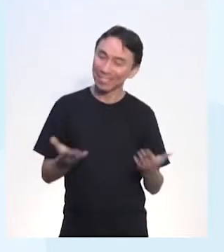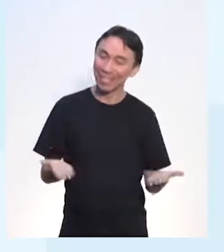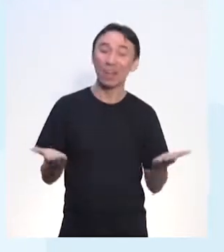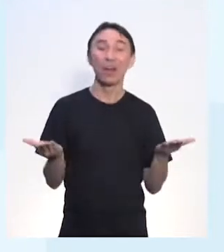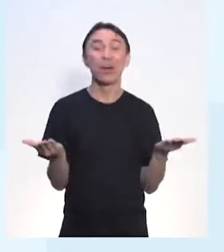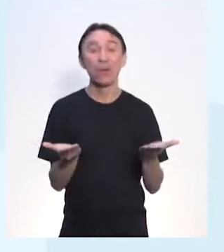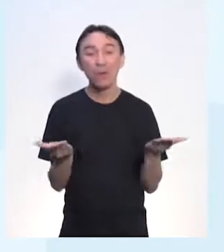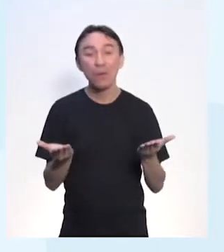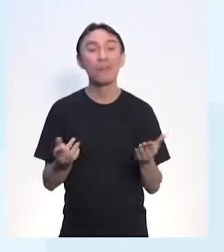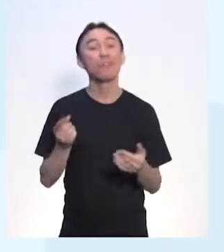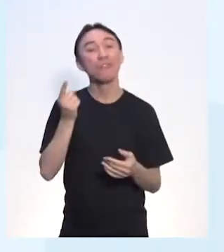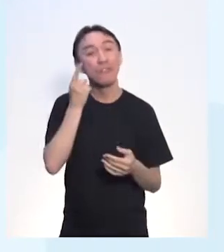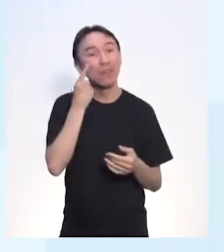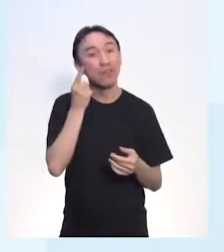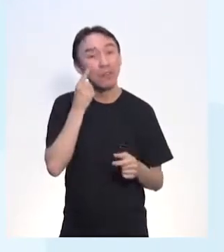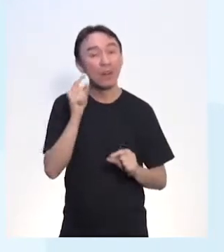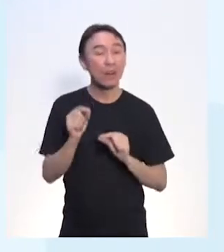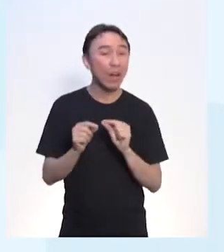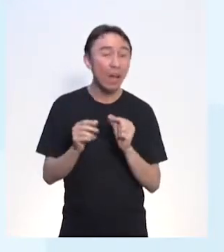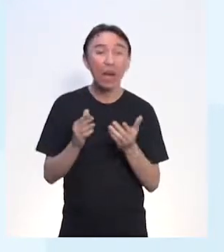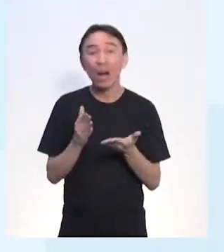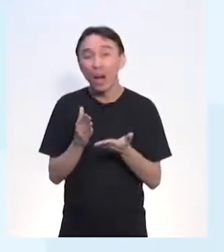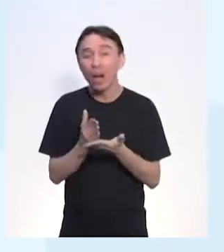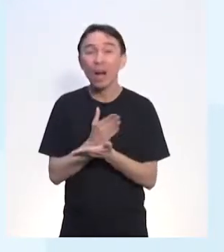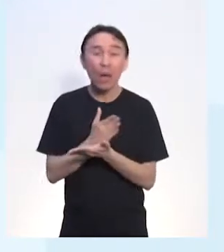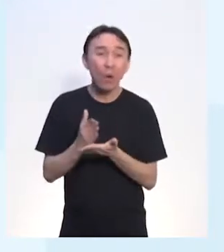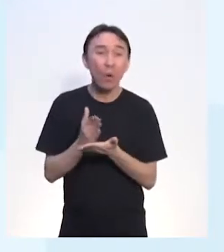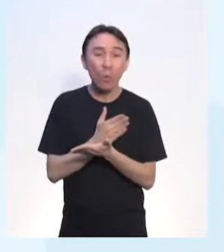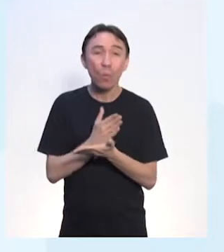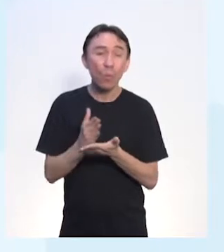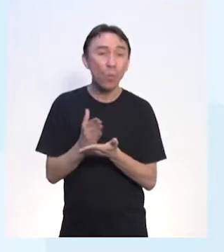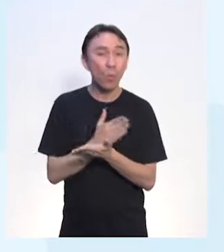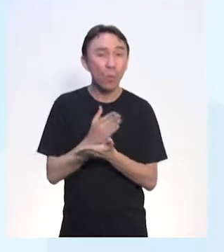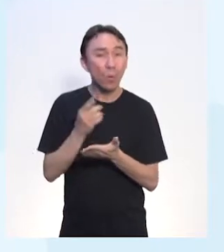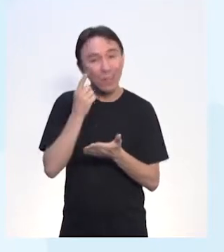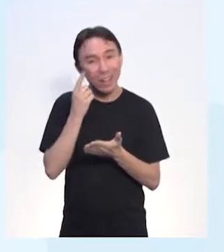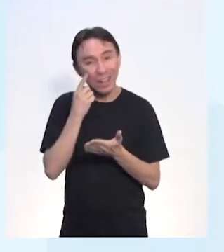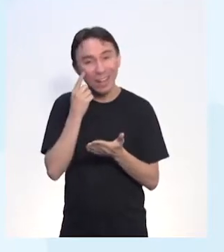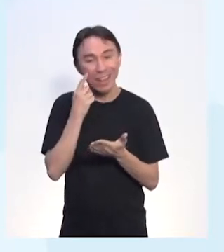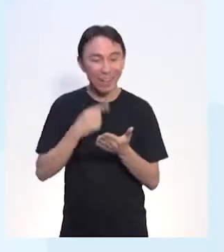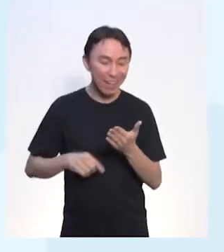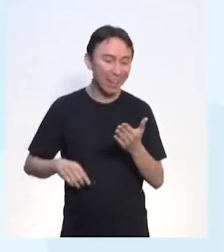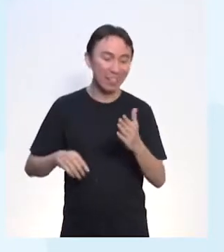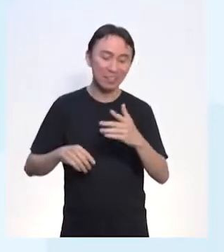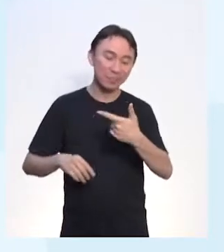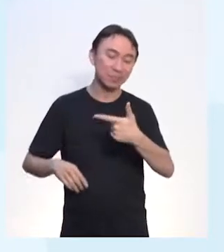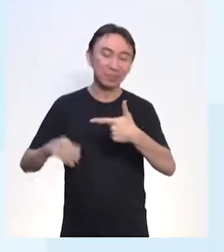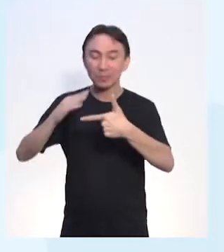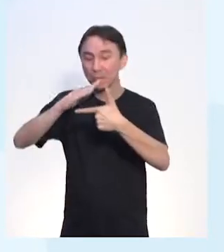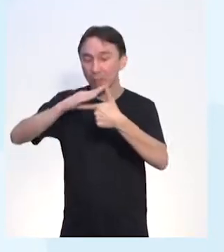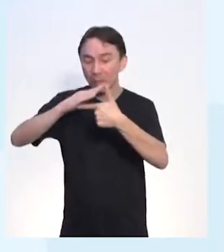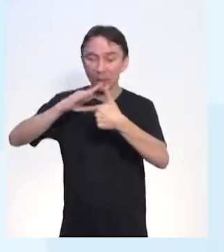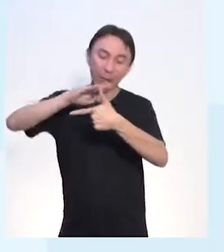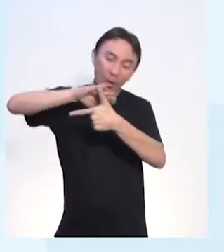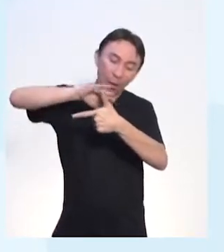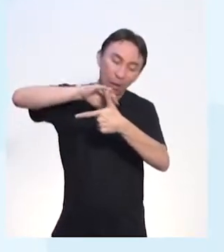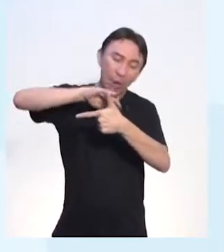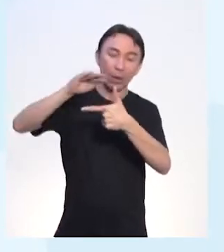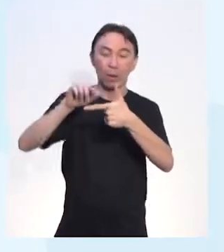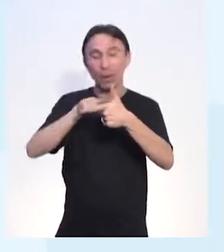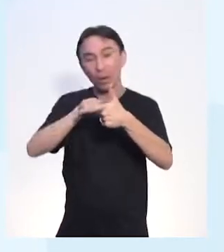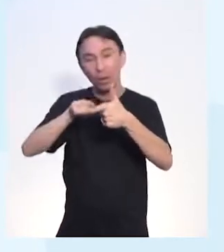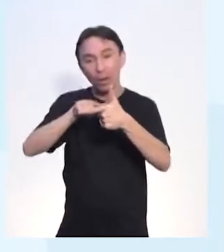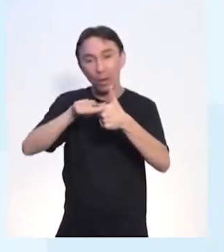começar a ver algumas proporcionalidades entre os lados. Vamos começar com esta